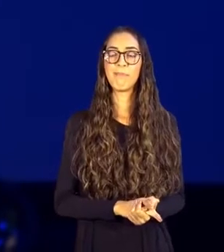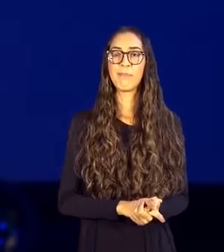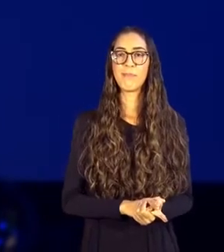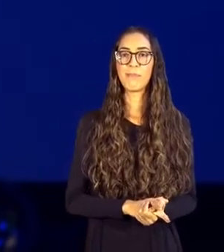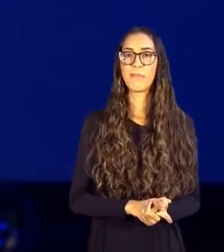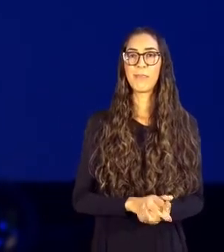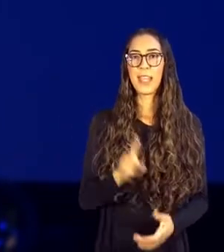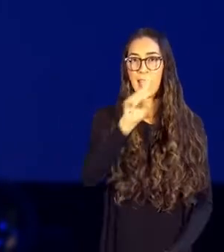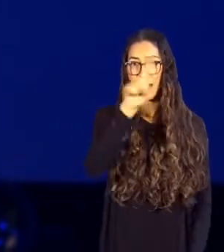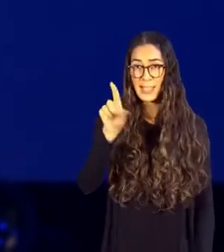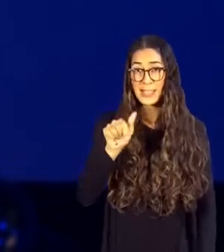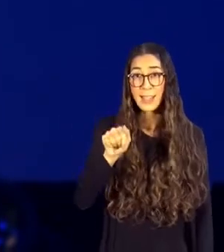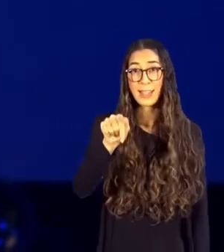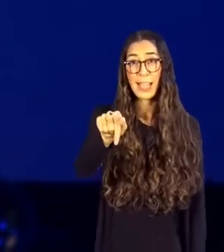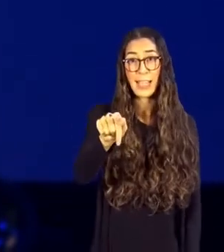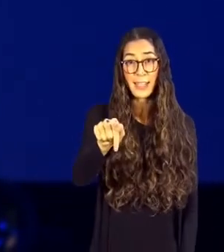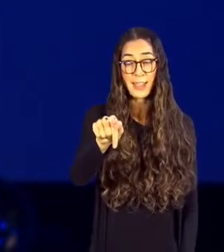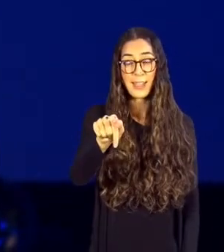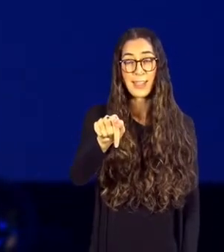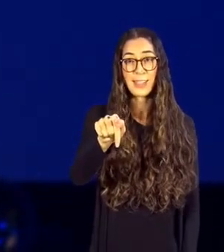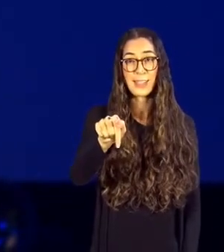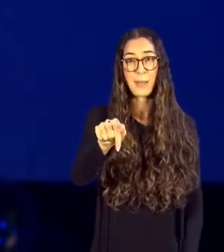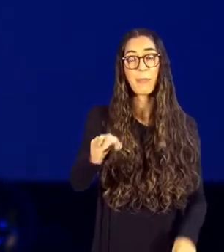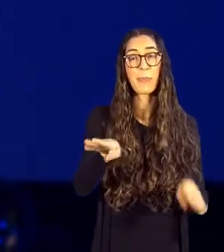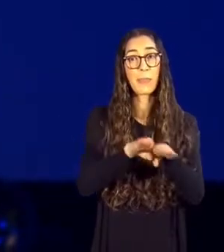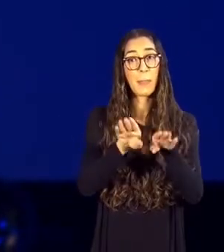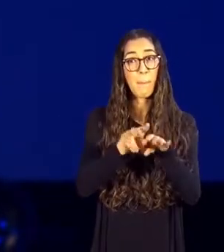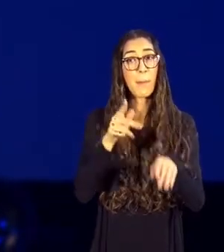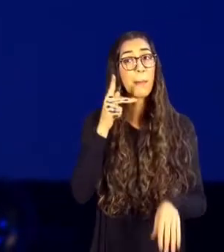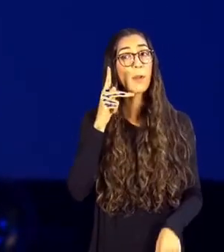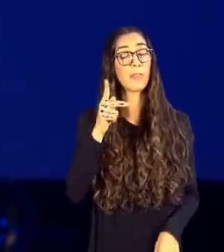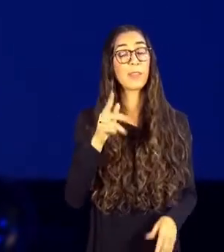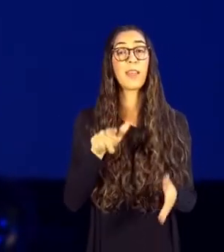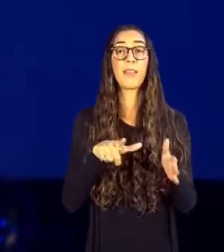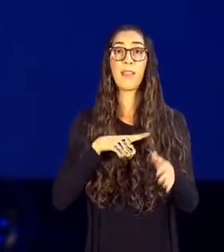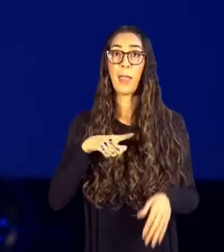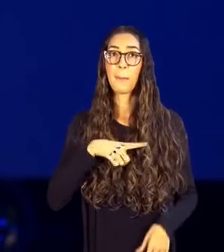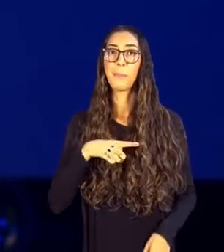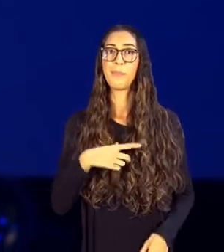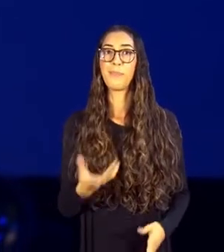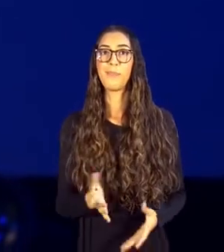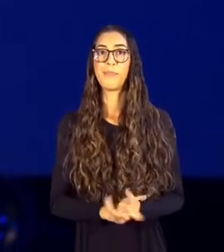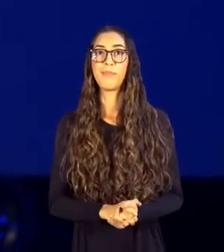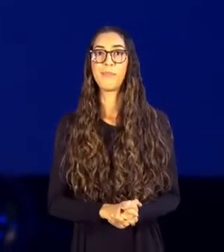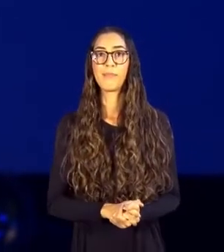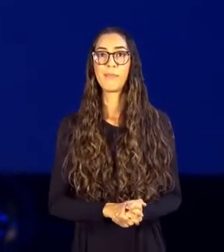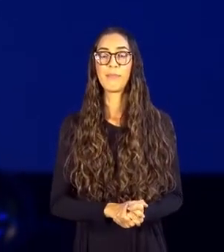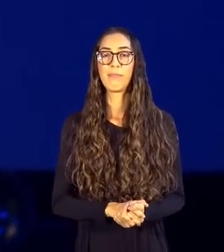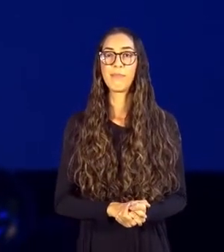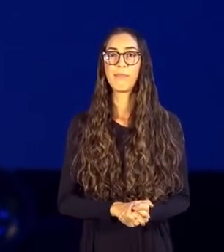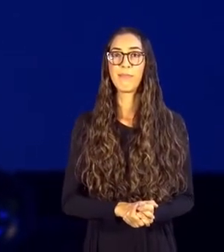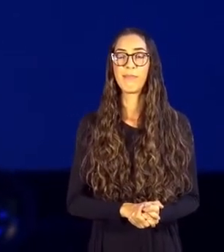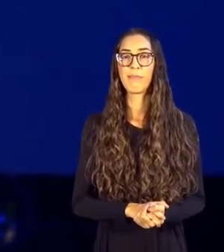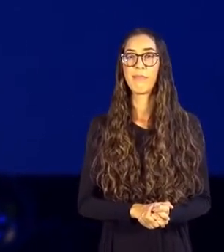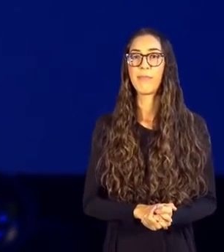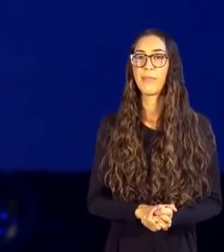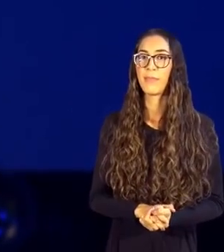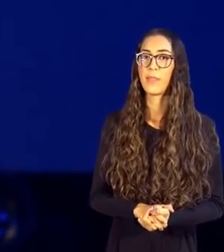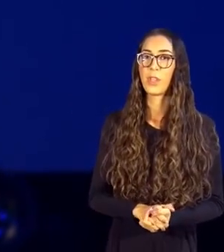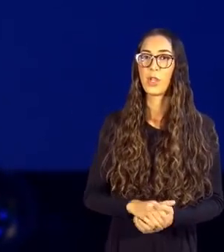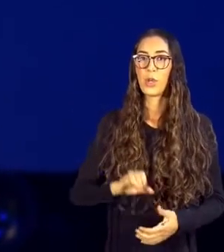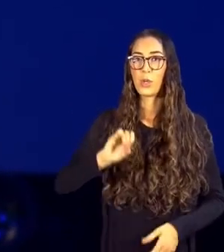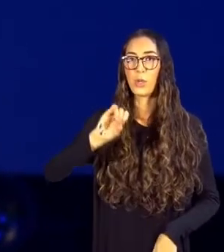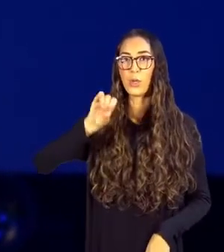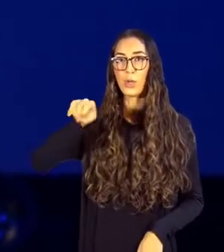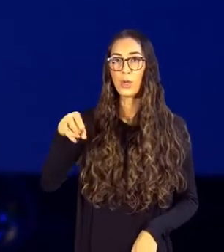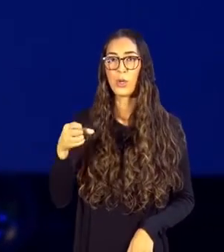11, 12, diz assim: e eu lhes disse, se acharem melhor assim, paguem-me, se não, não me paguem. Então